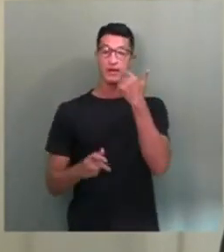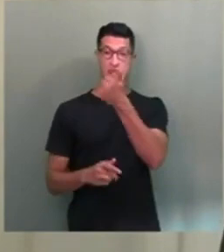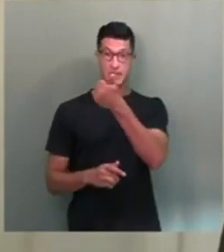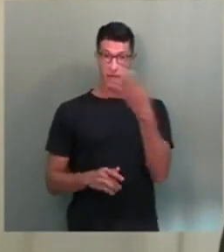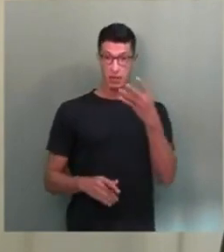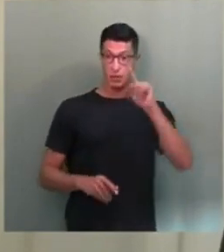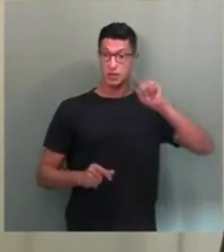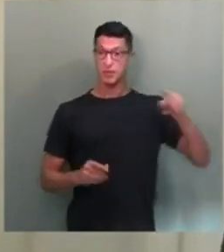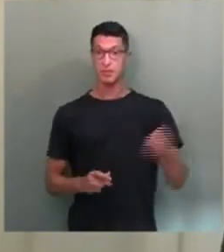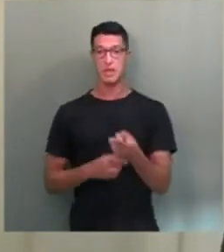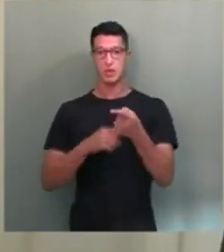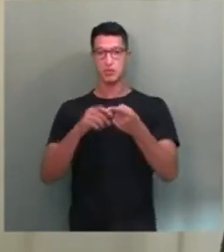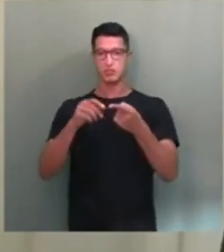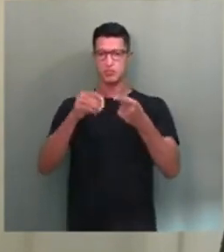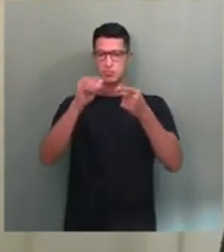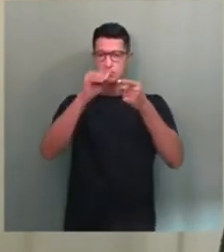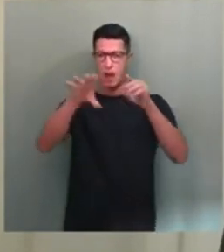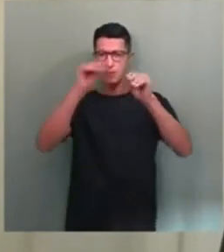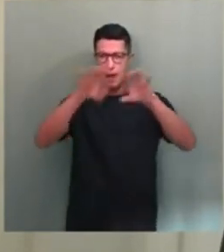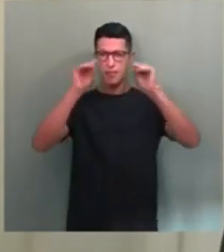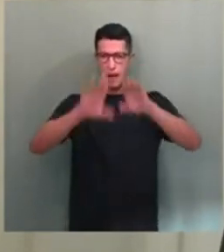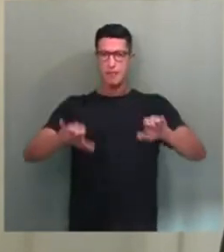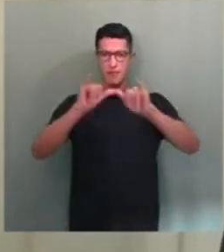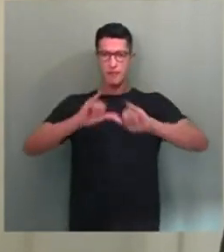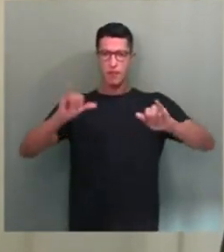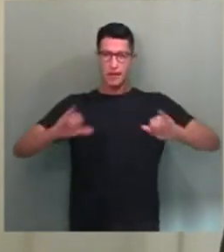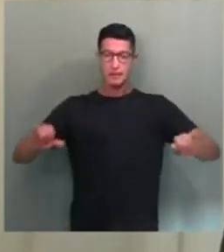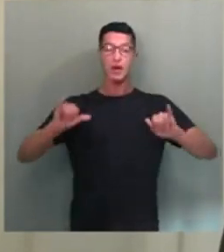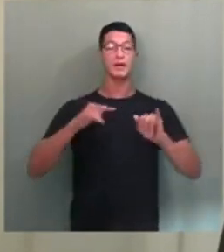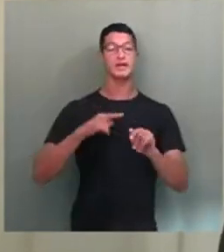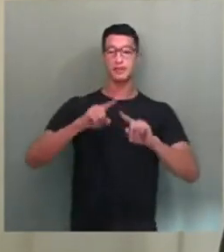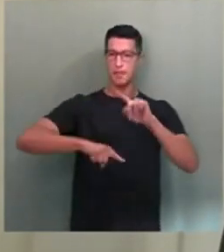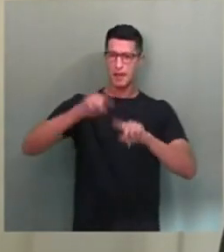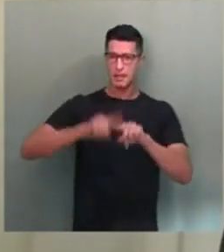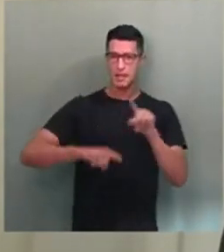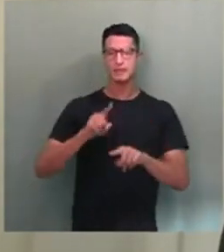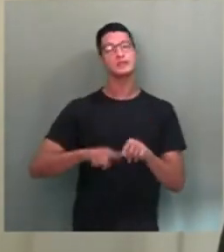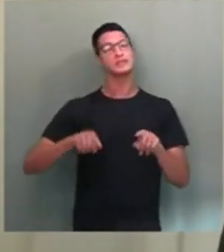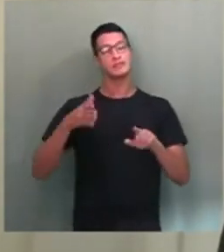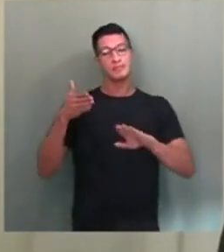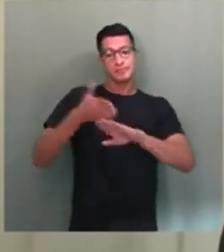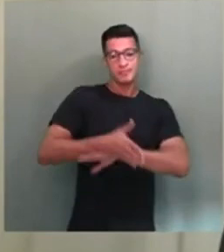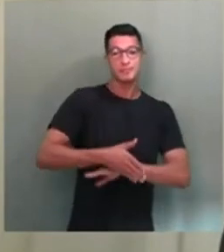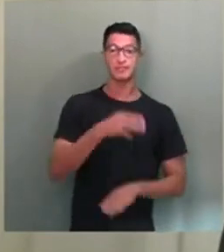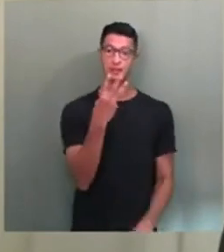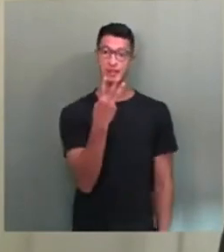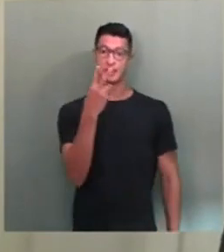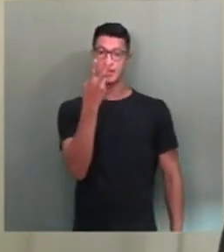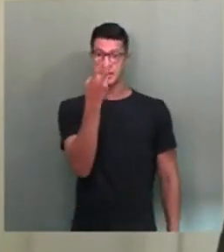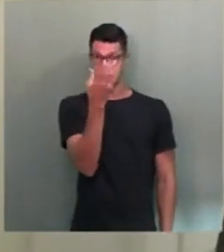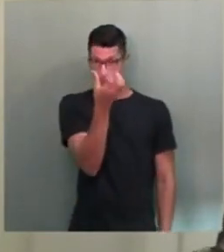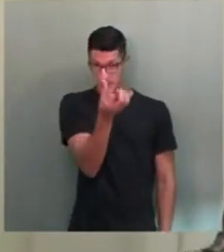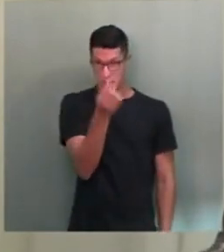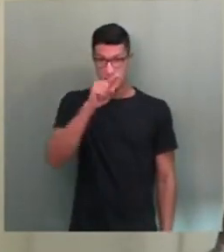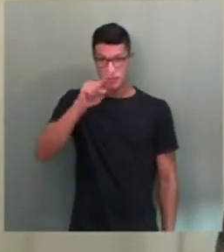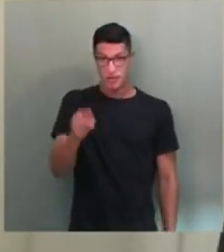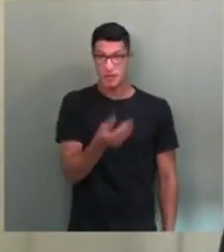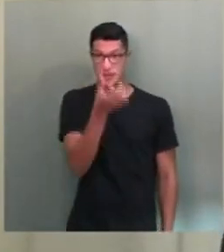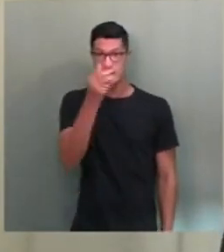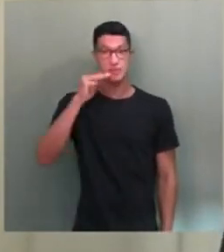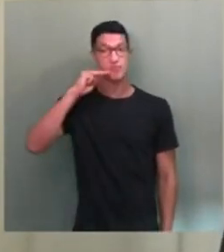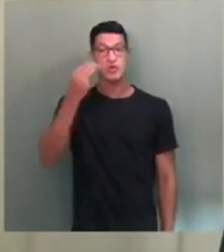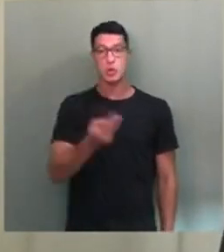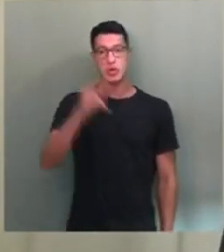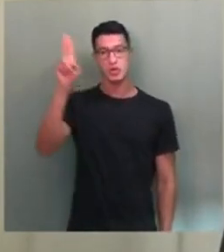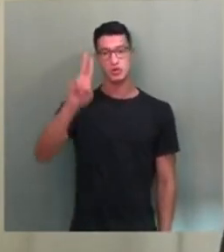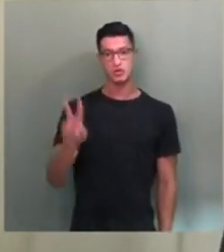14 mil reportagens. E este material jornalístico foi acessado por 36,6 milhões de